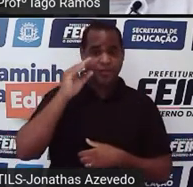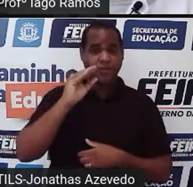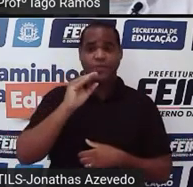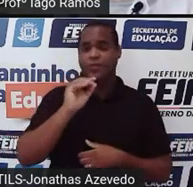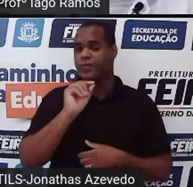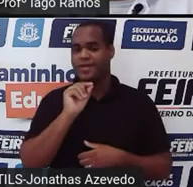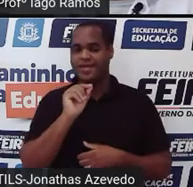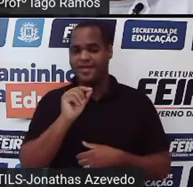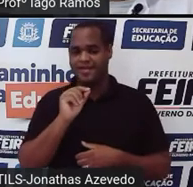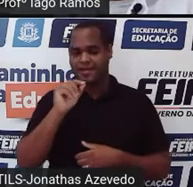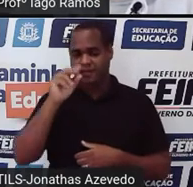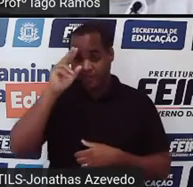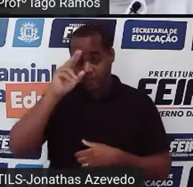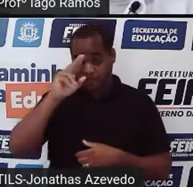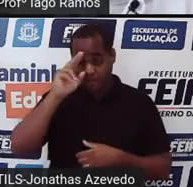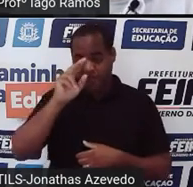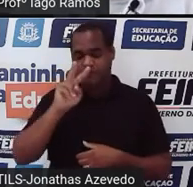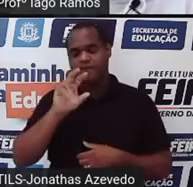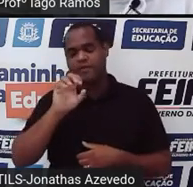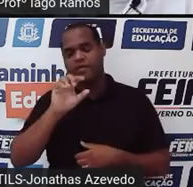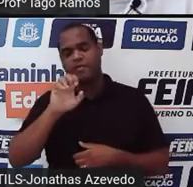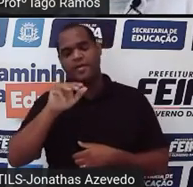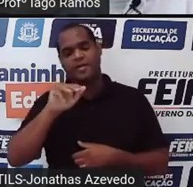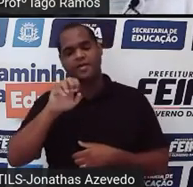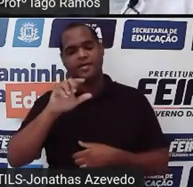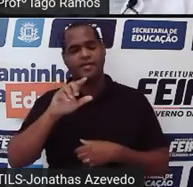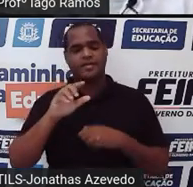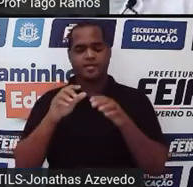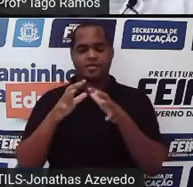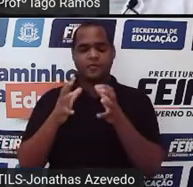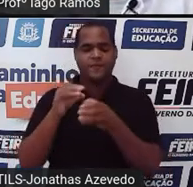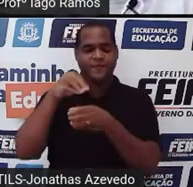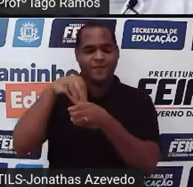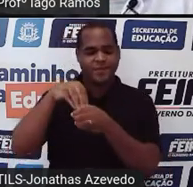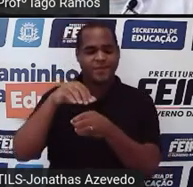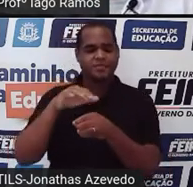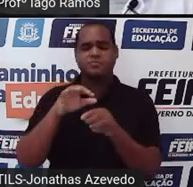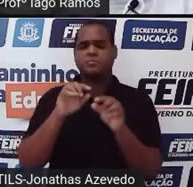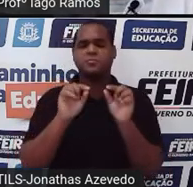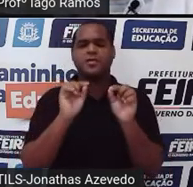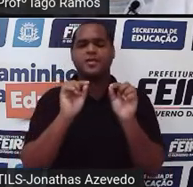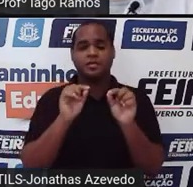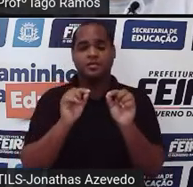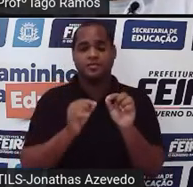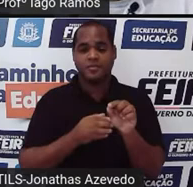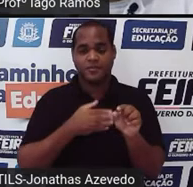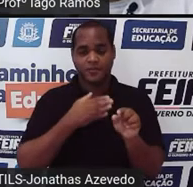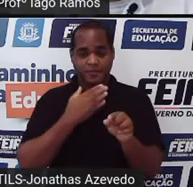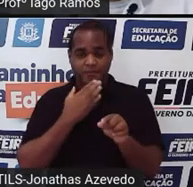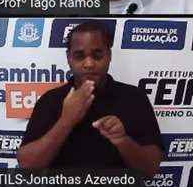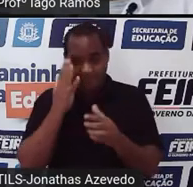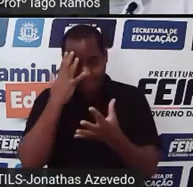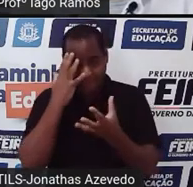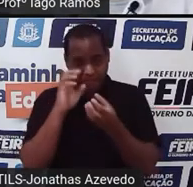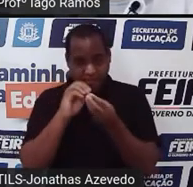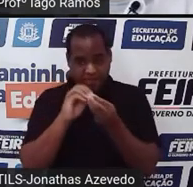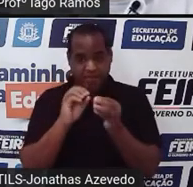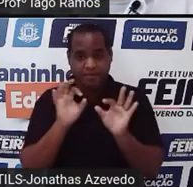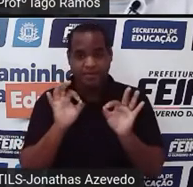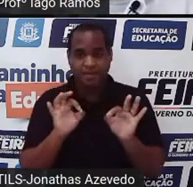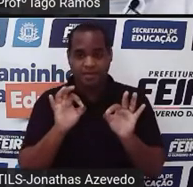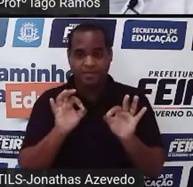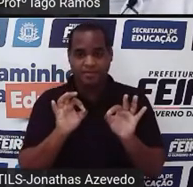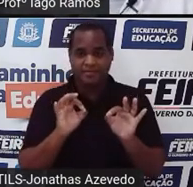o que essa medida volume tão nessa lembrança do que é volume você conseguiu entender